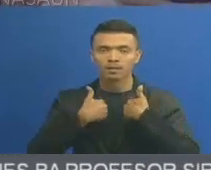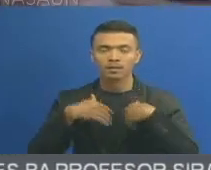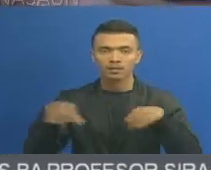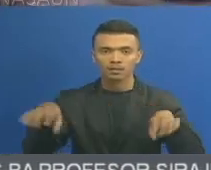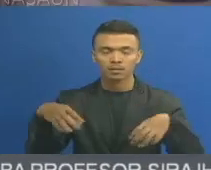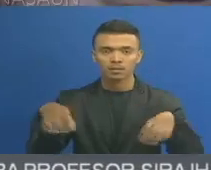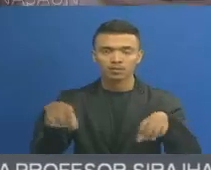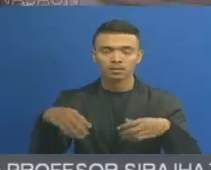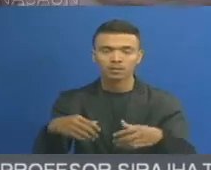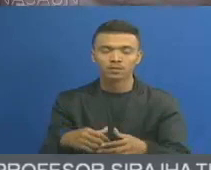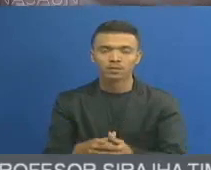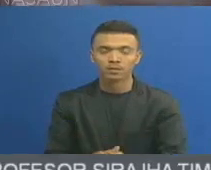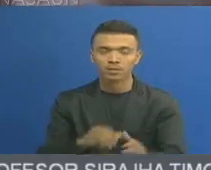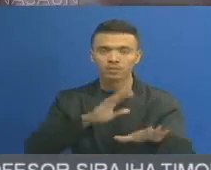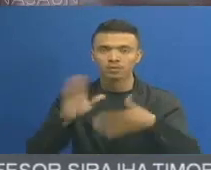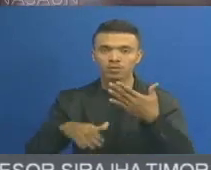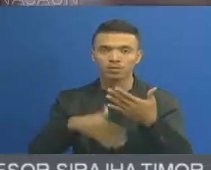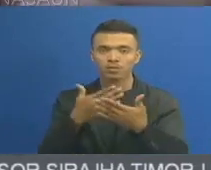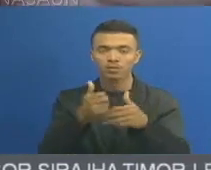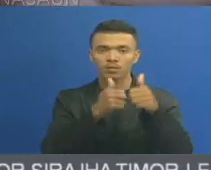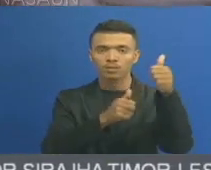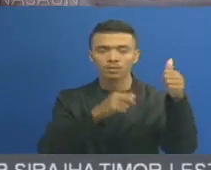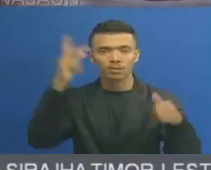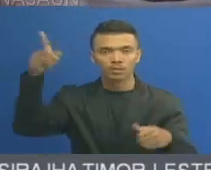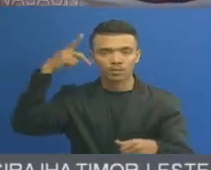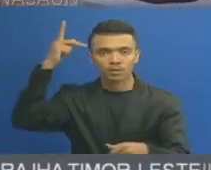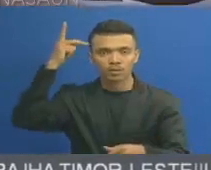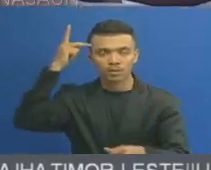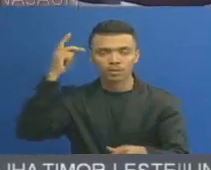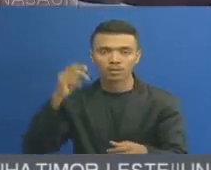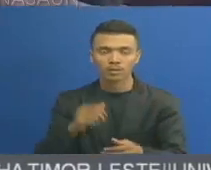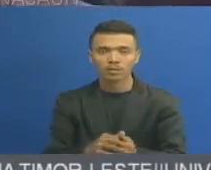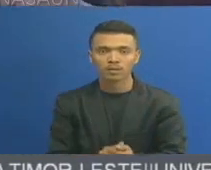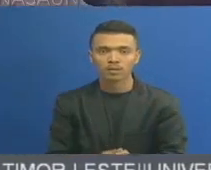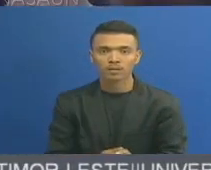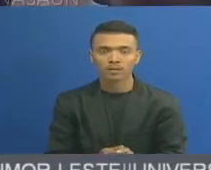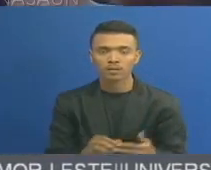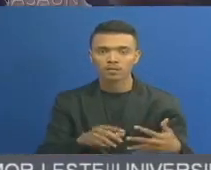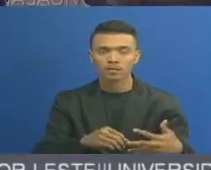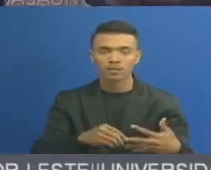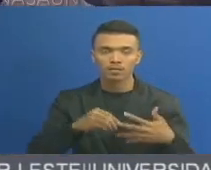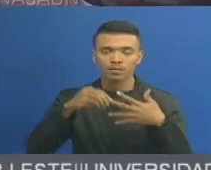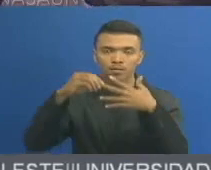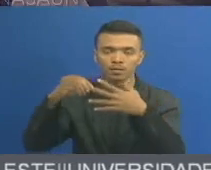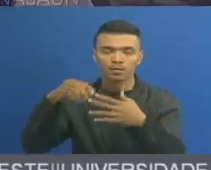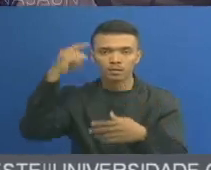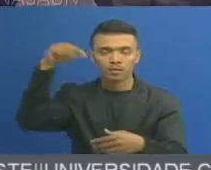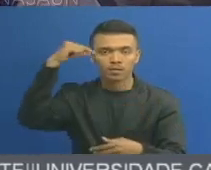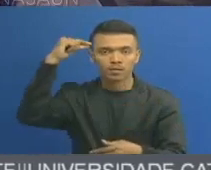central para tutuir política, estratégia, prioridade, né? O